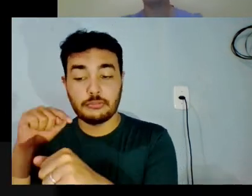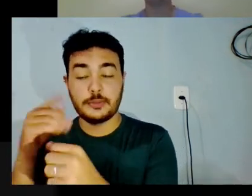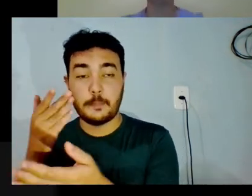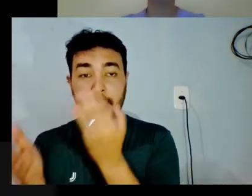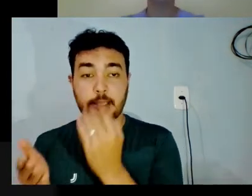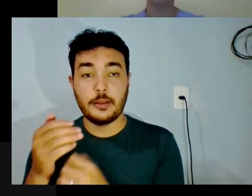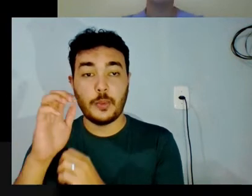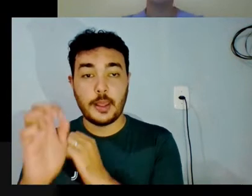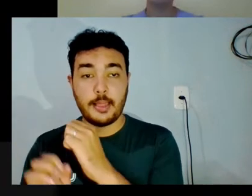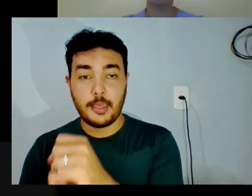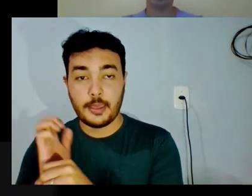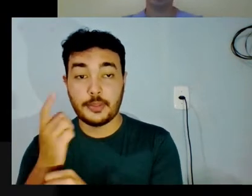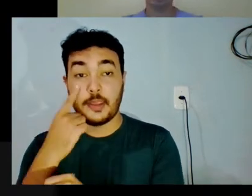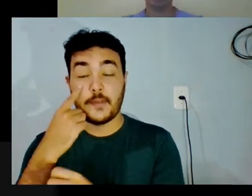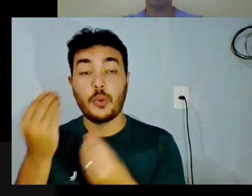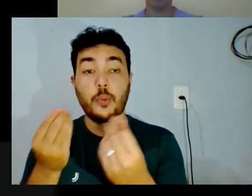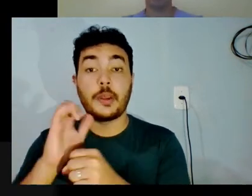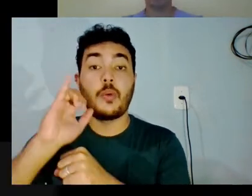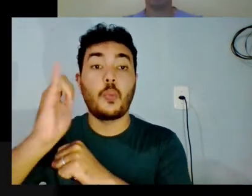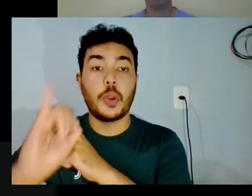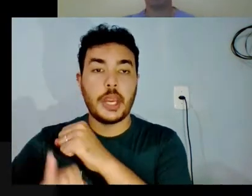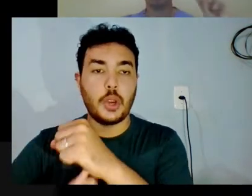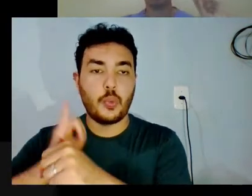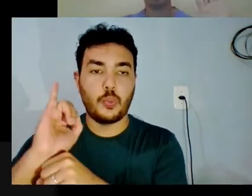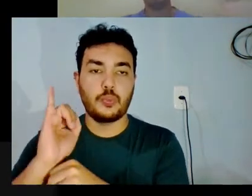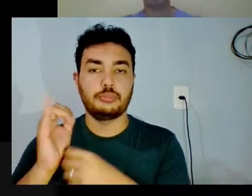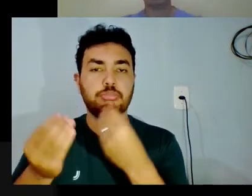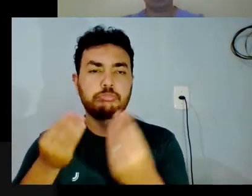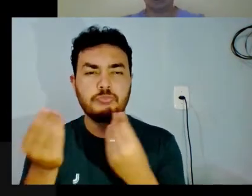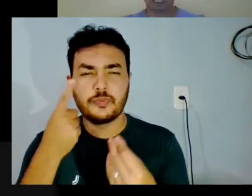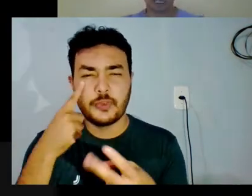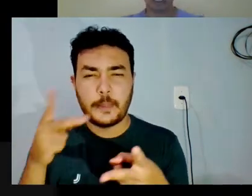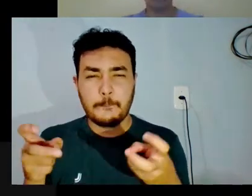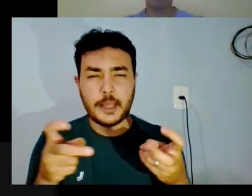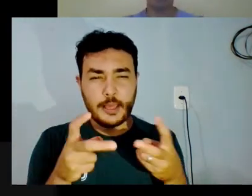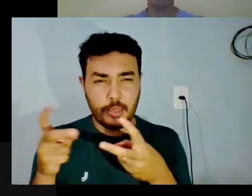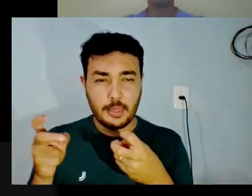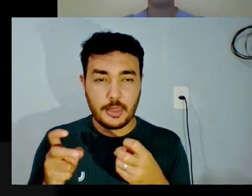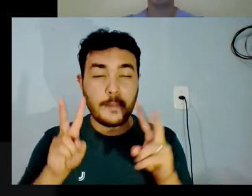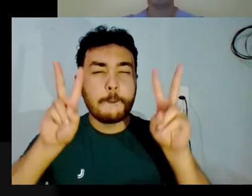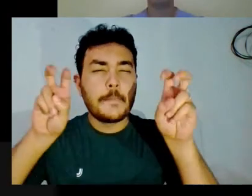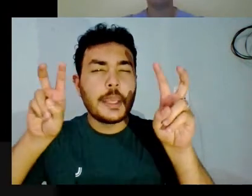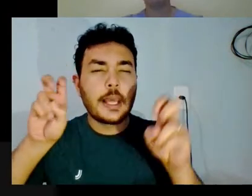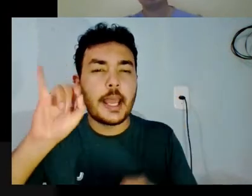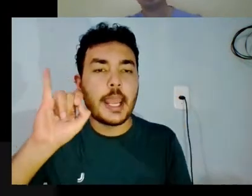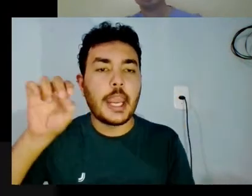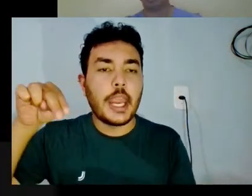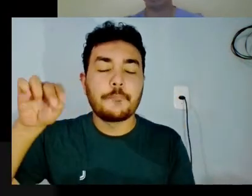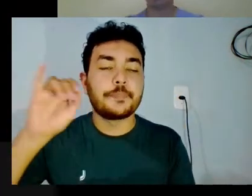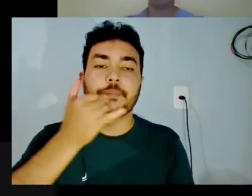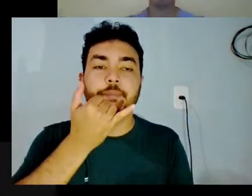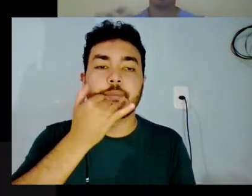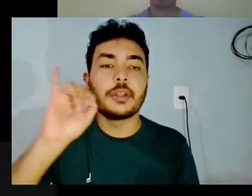Então a gente tem que considerar esse caráter iônico da ligação, a partir desse processo de, entre aspas, ionização, né, que não é uma ionização